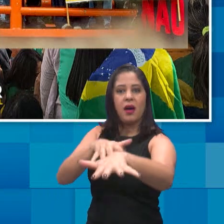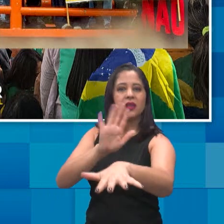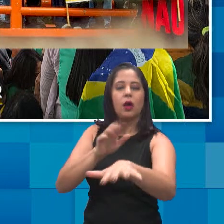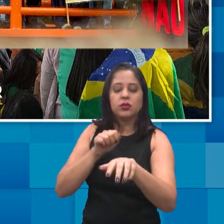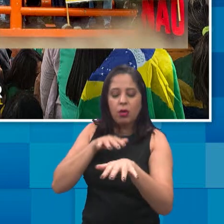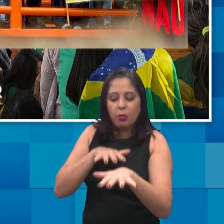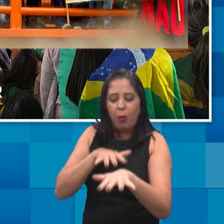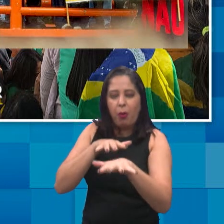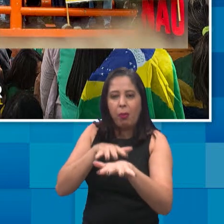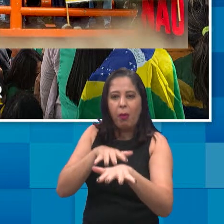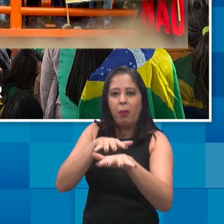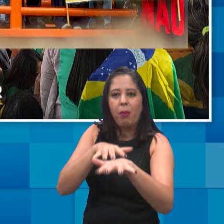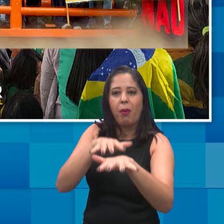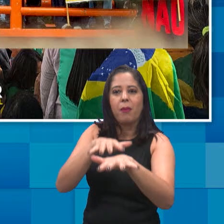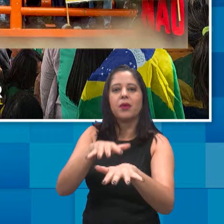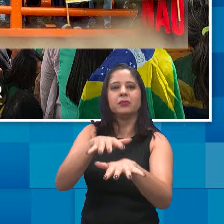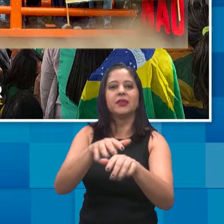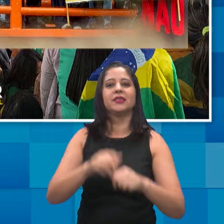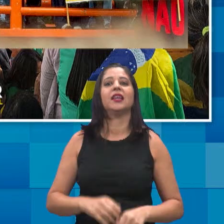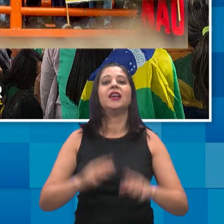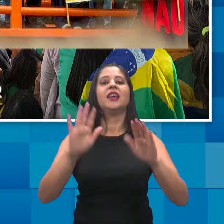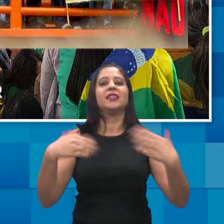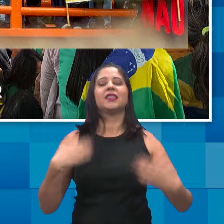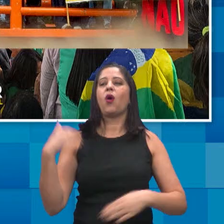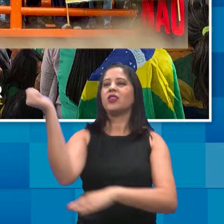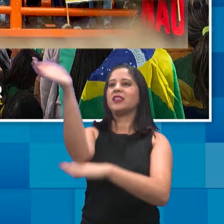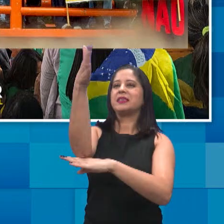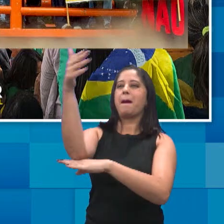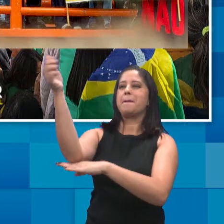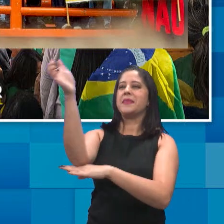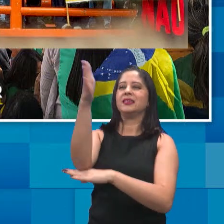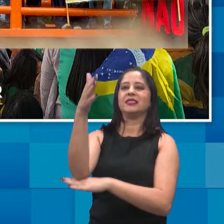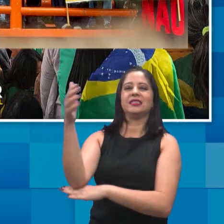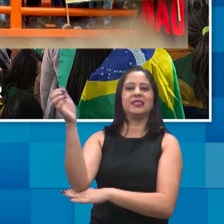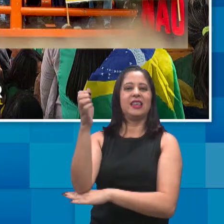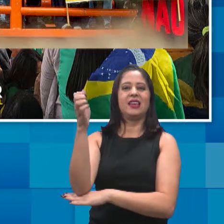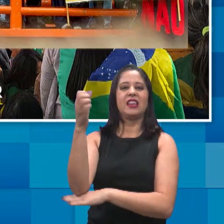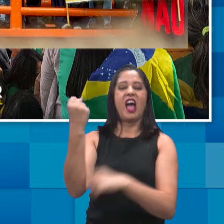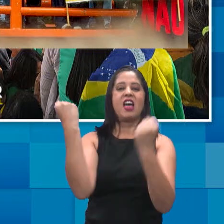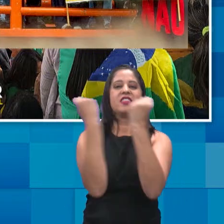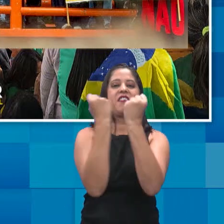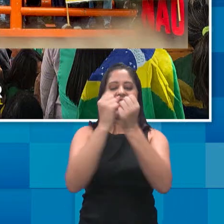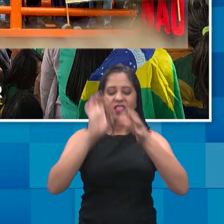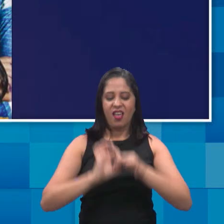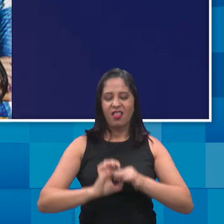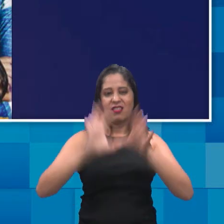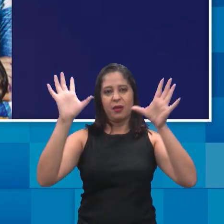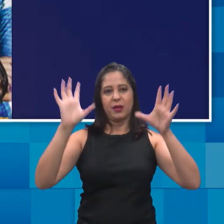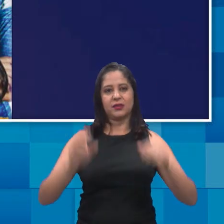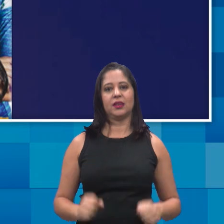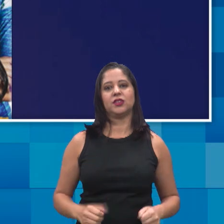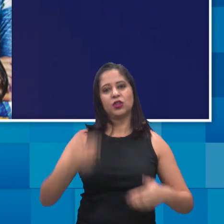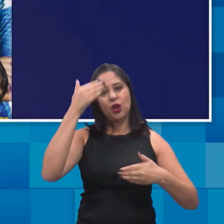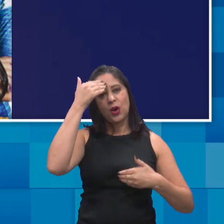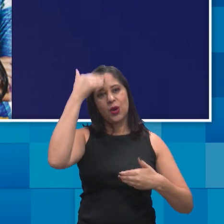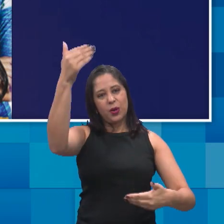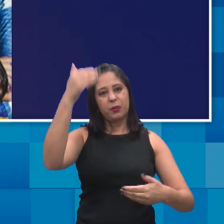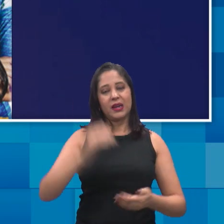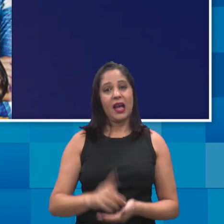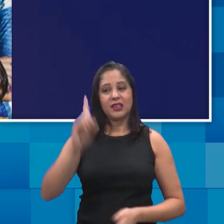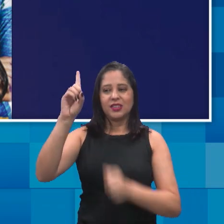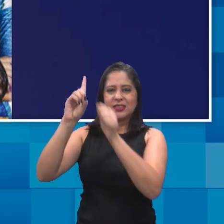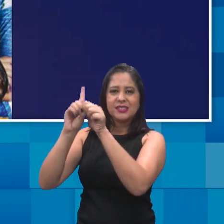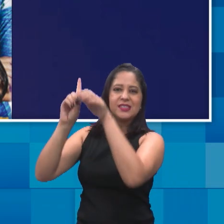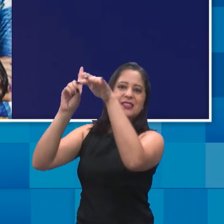nosso país, da nossa bandeira, da nossa nação, defendendo a nossa liberdade. Presidente, muito obrigado por hoje, que Deus abençoe a